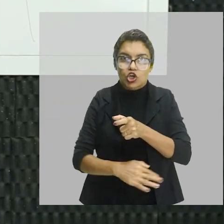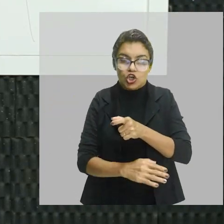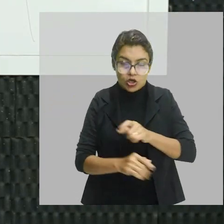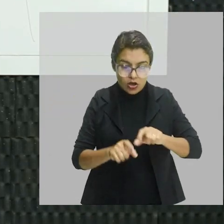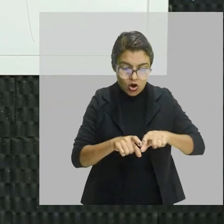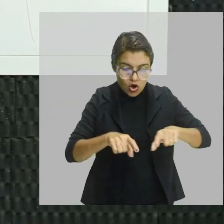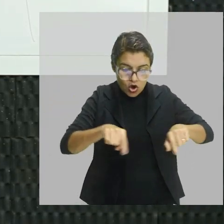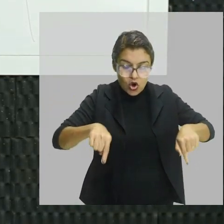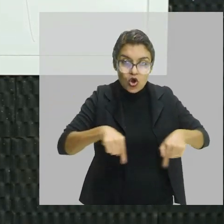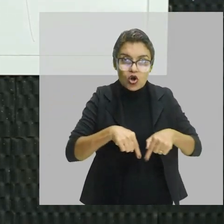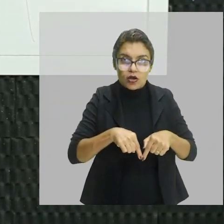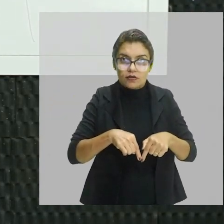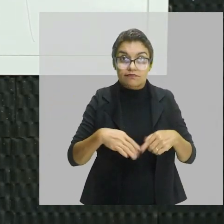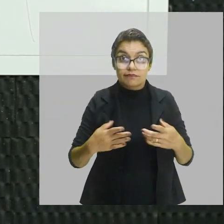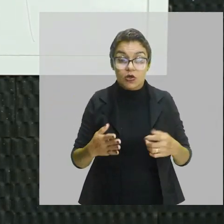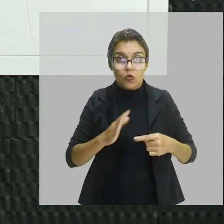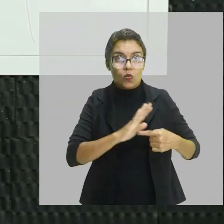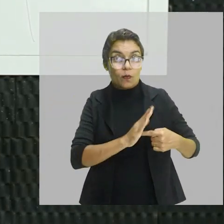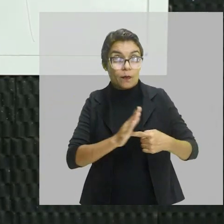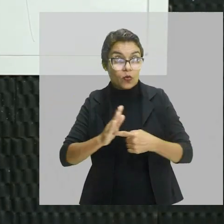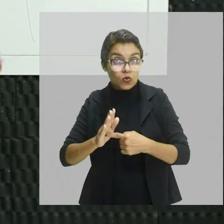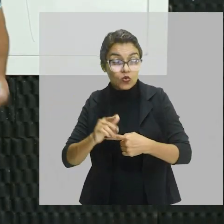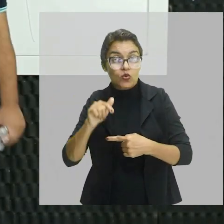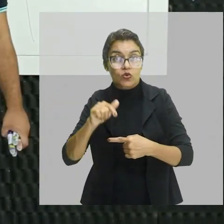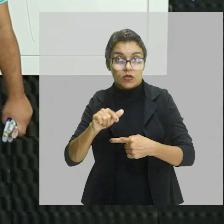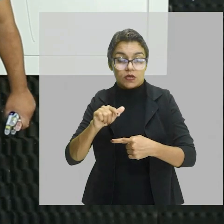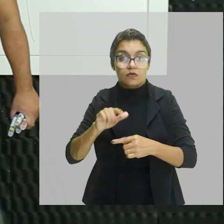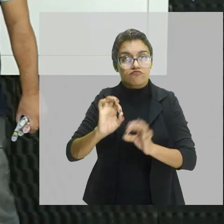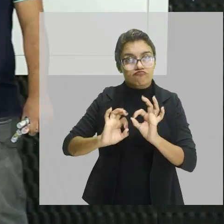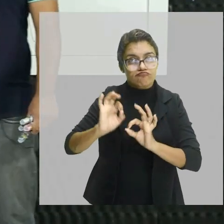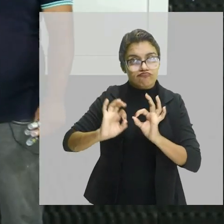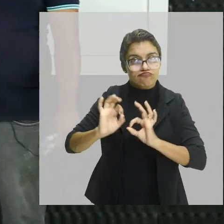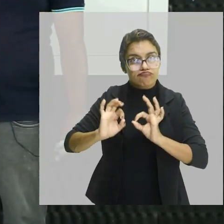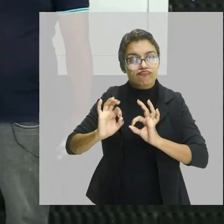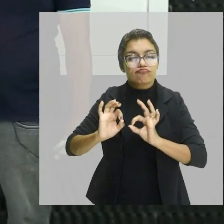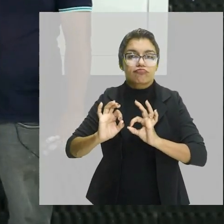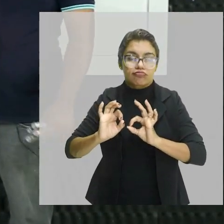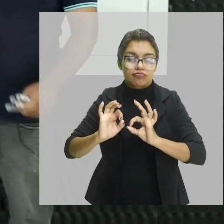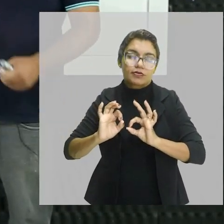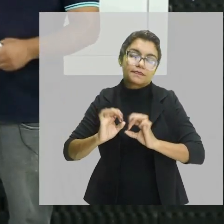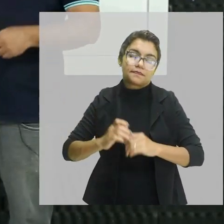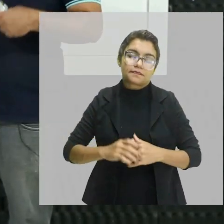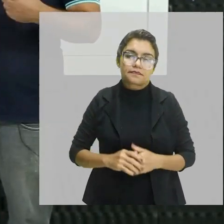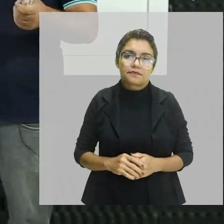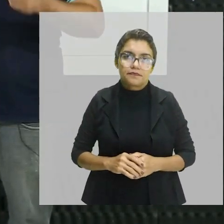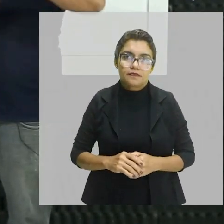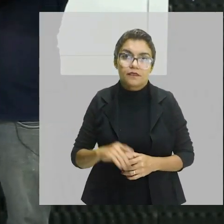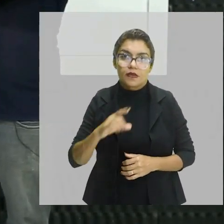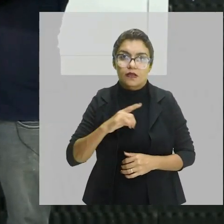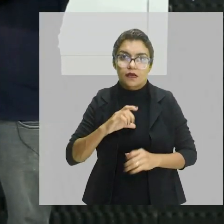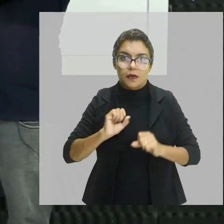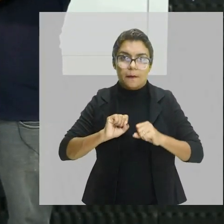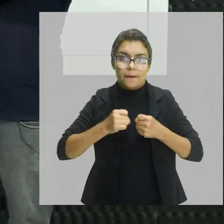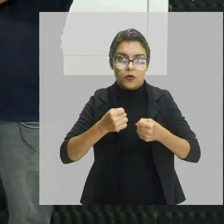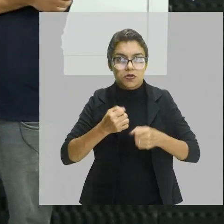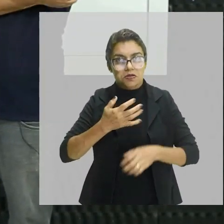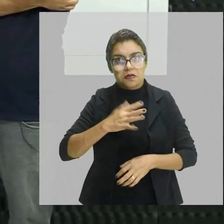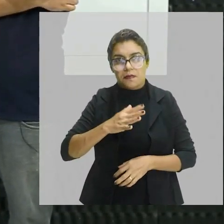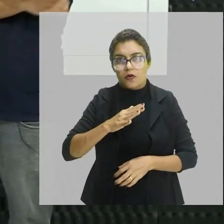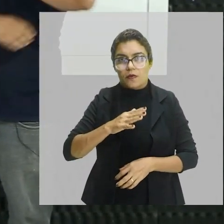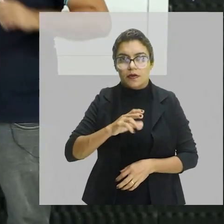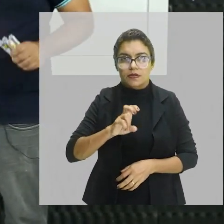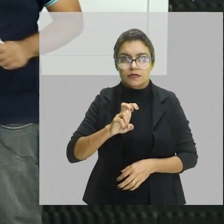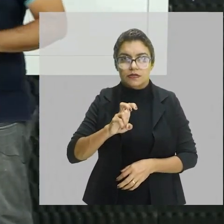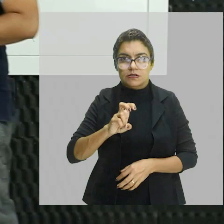Então o motor, o motor que vai ser instalado, ele tem uma potência aí média de